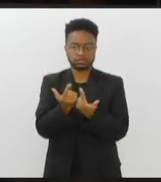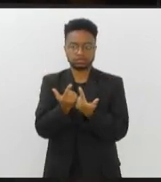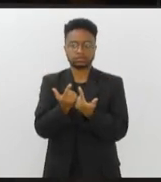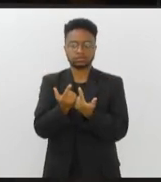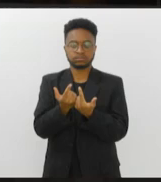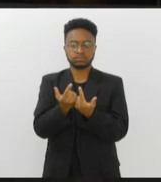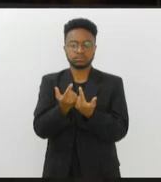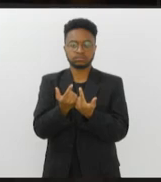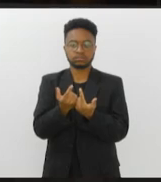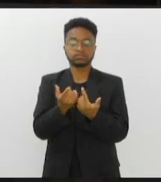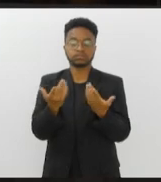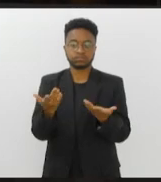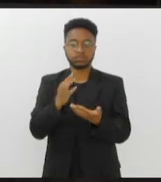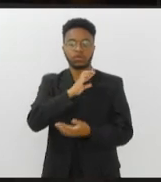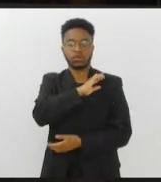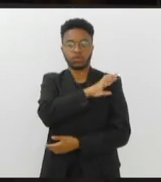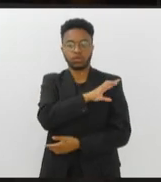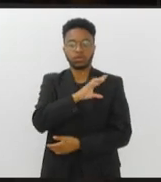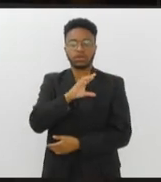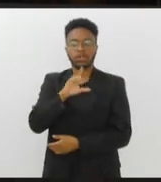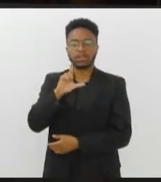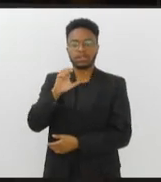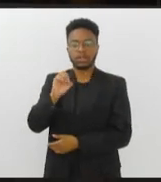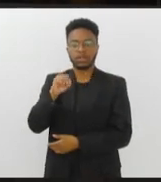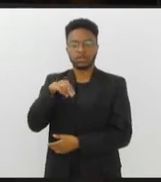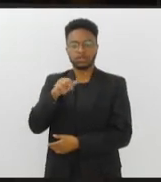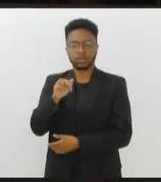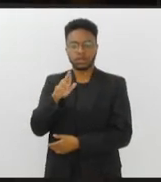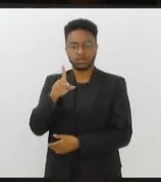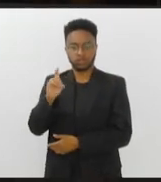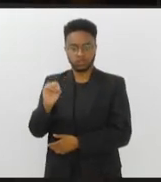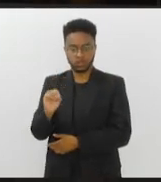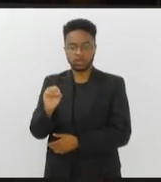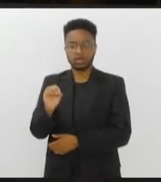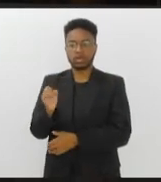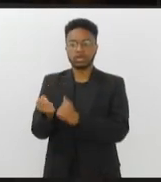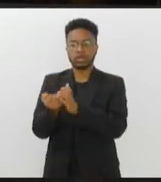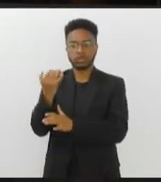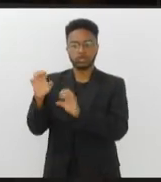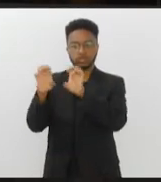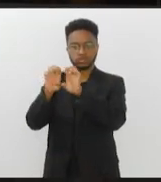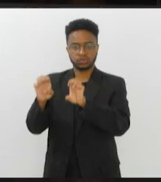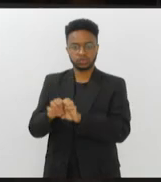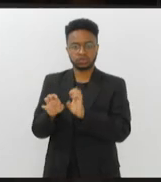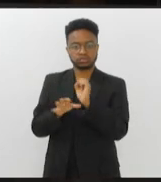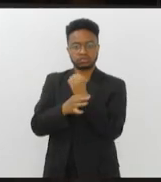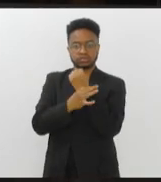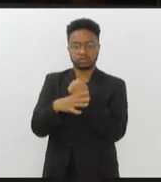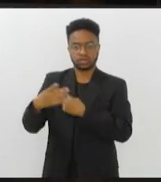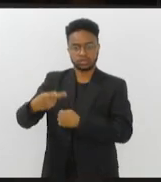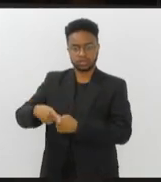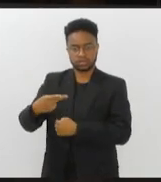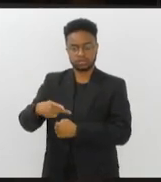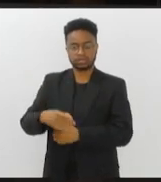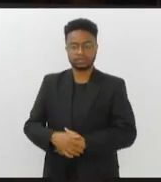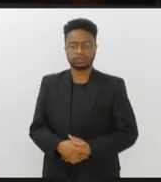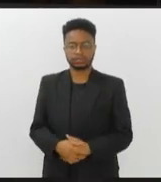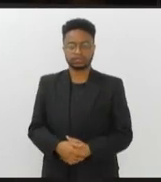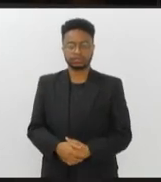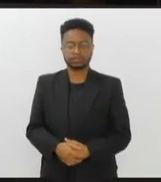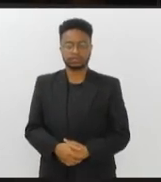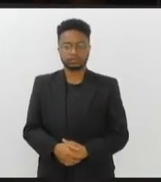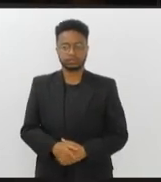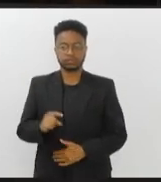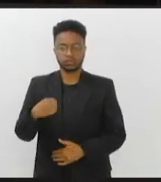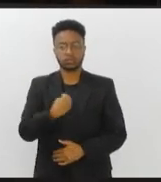coronel Leonardo da Silva Loyola que projetou e estruturou toda a segurança desse nosso prédio aqui, que